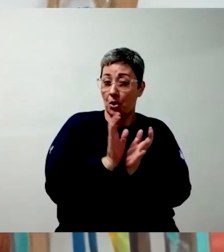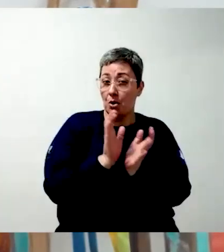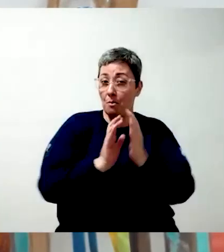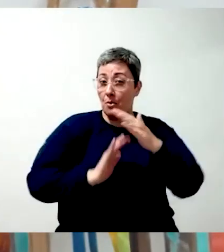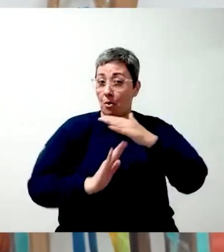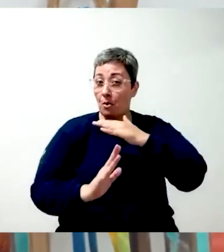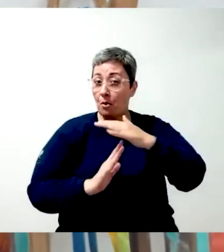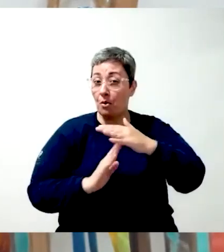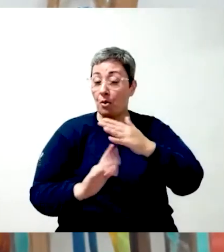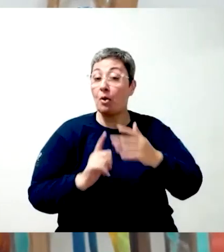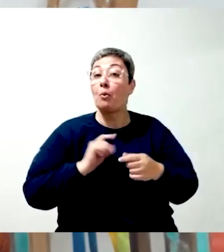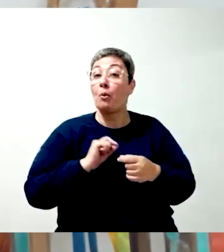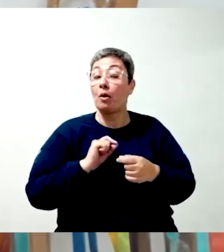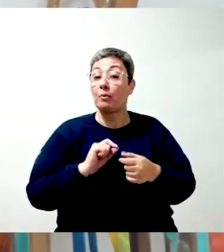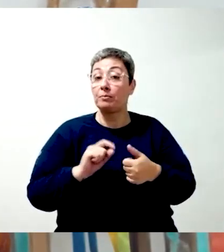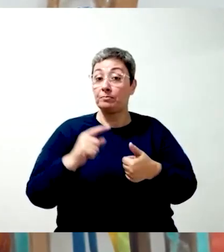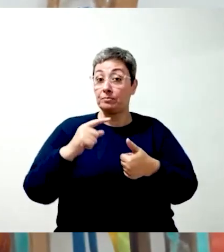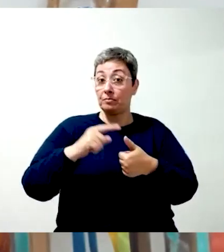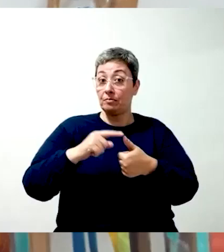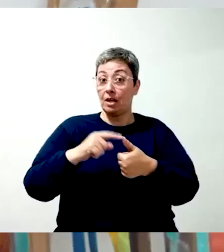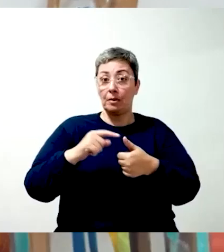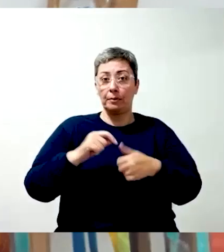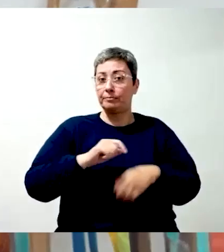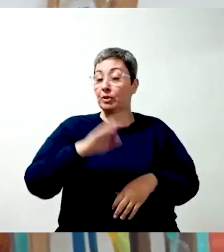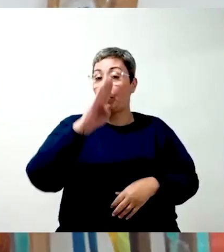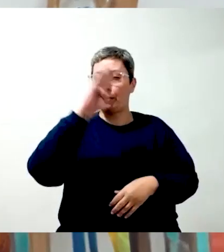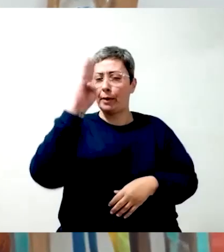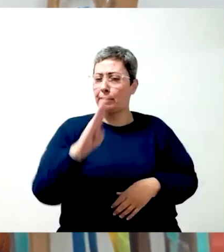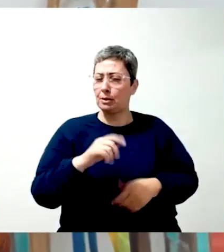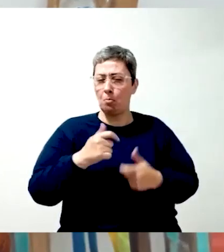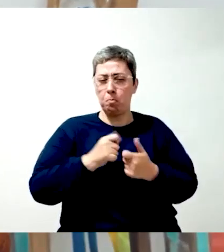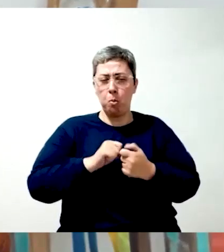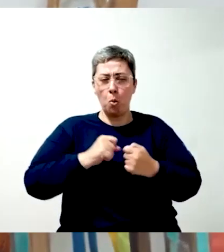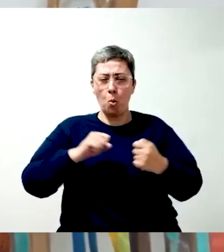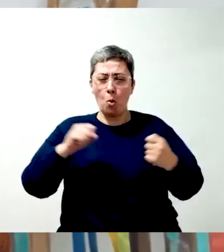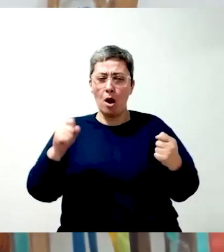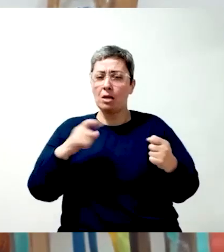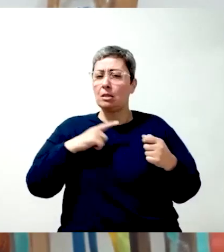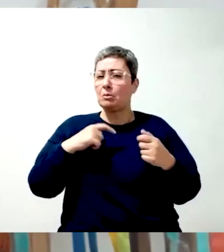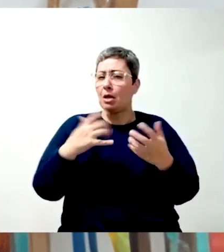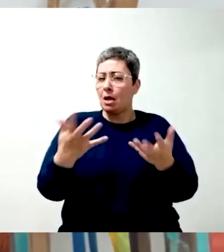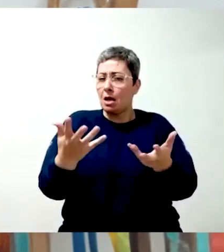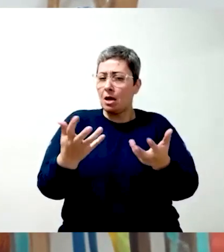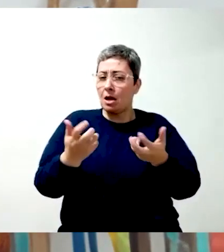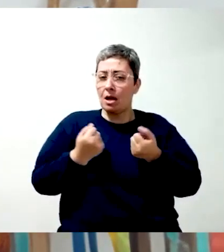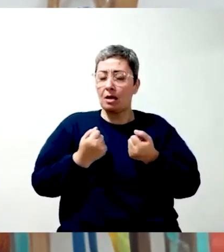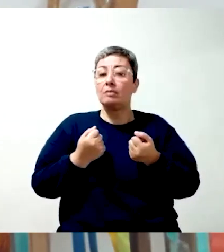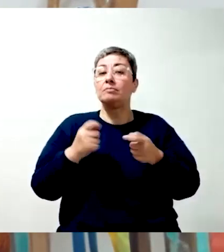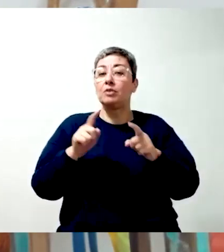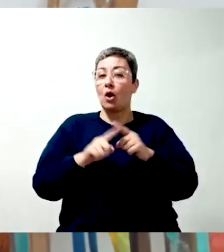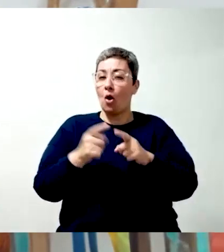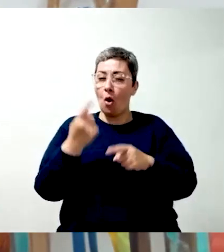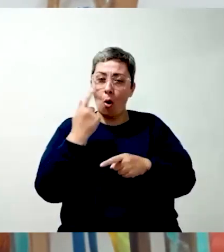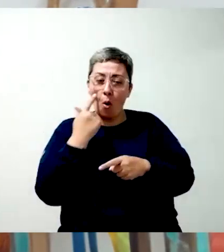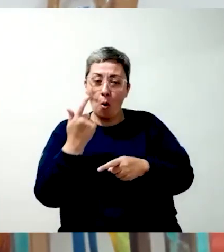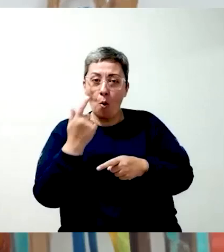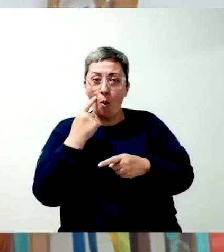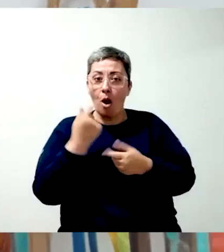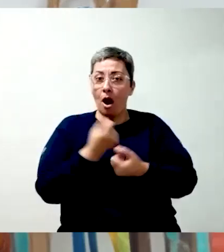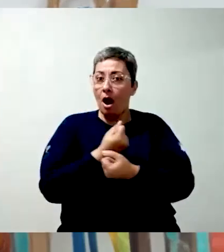de imigrantes estão: Brasil é tão grande, sempre foi tão acolhedor.